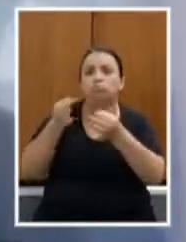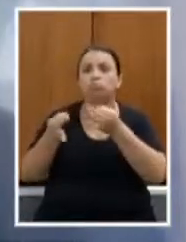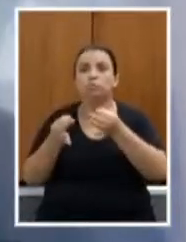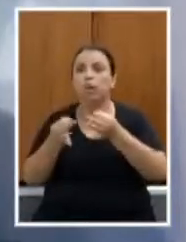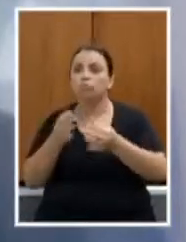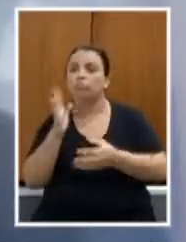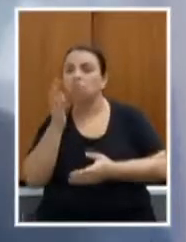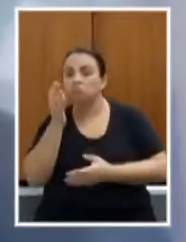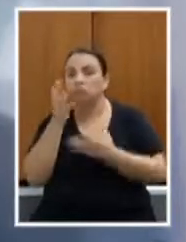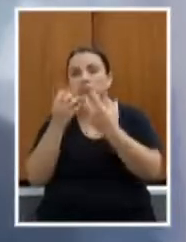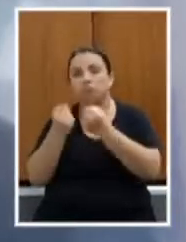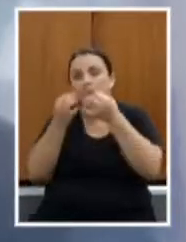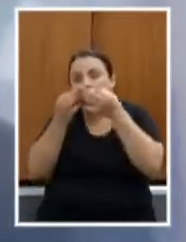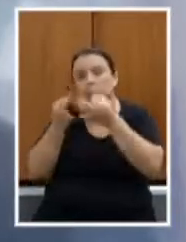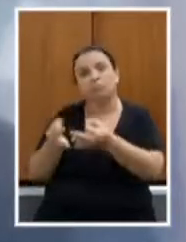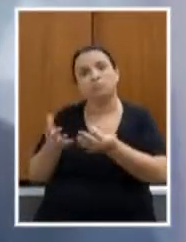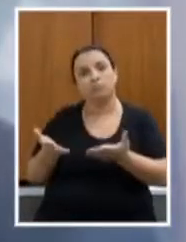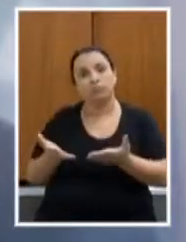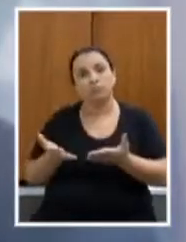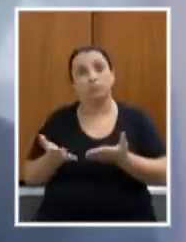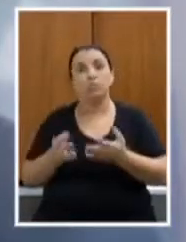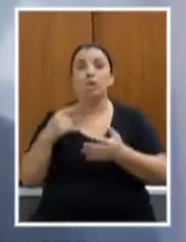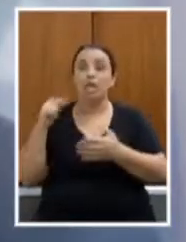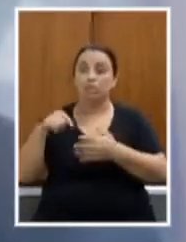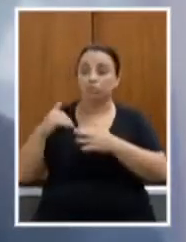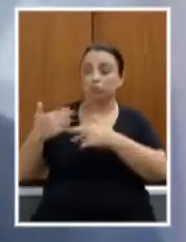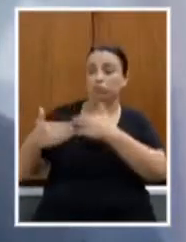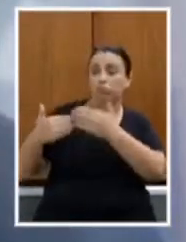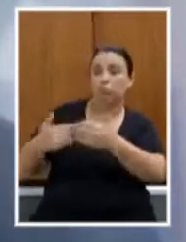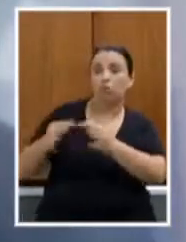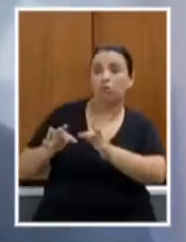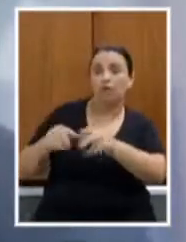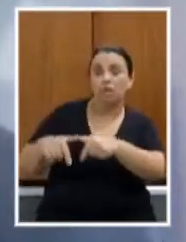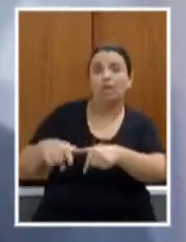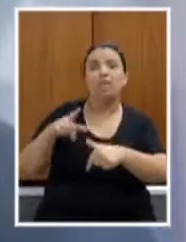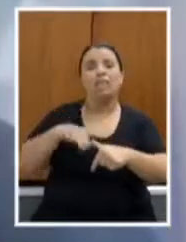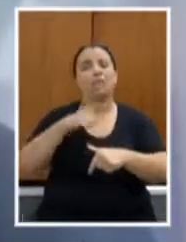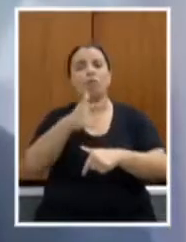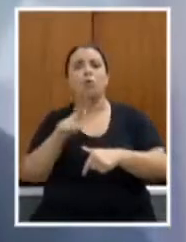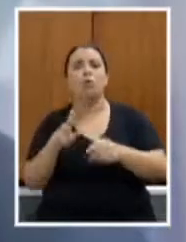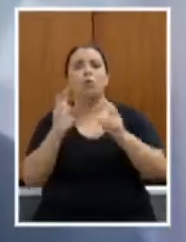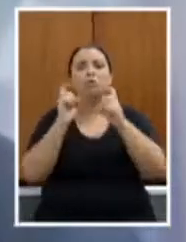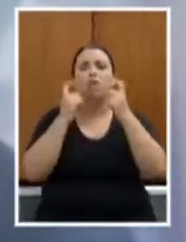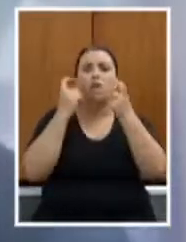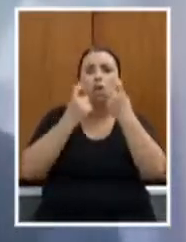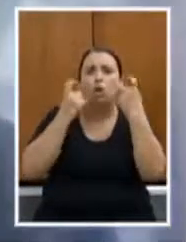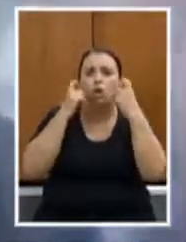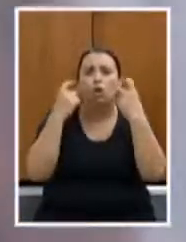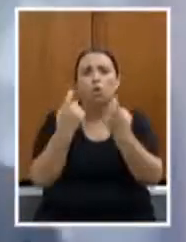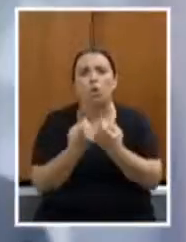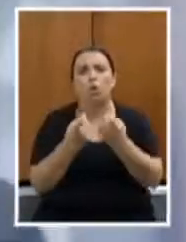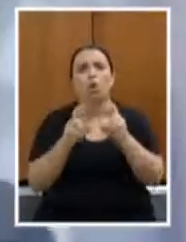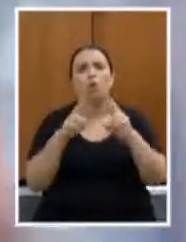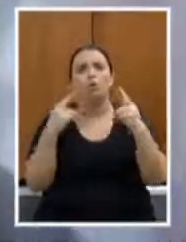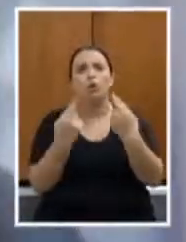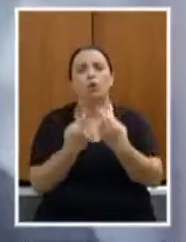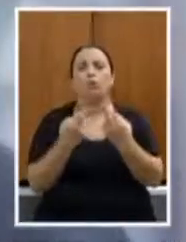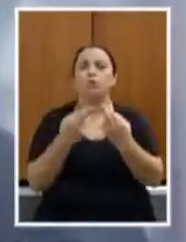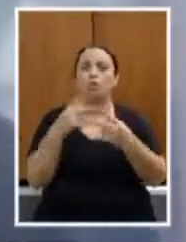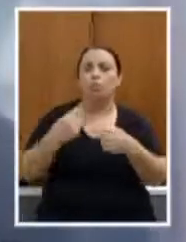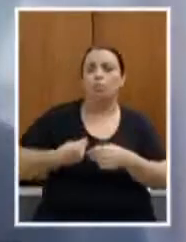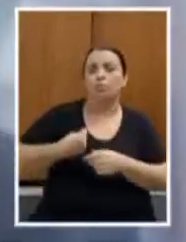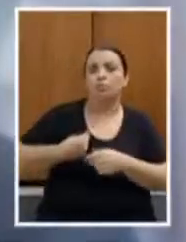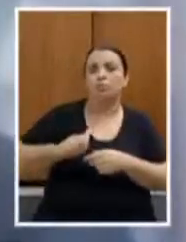Tivemos, no final de todo o processo, outras reuniões com a Comissão de Participação Popular, audiência de abertura, audiência